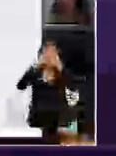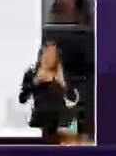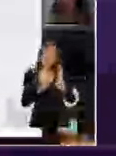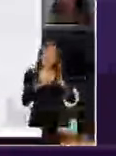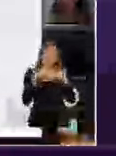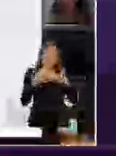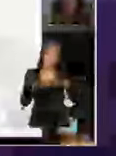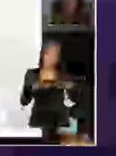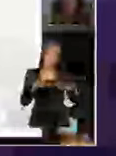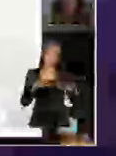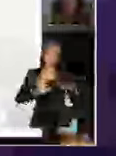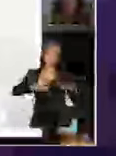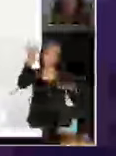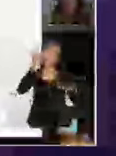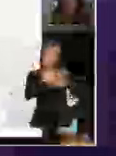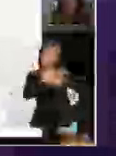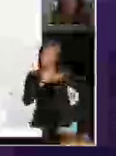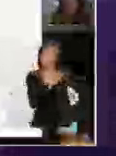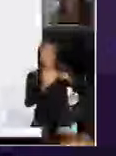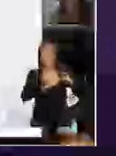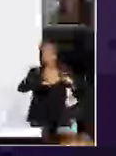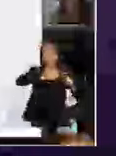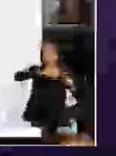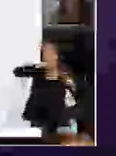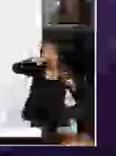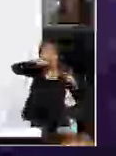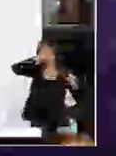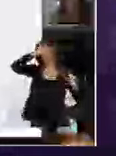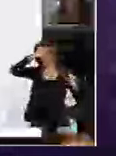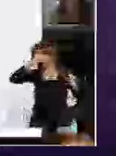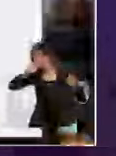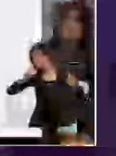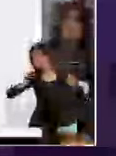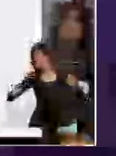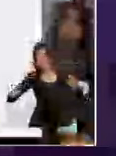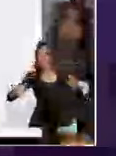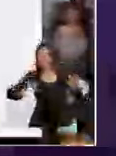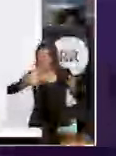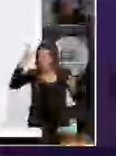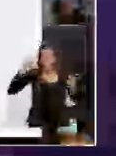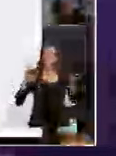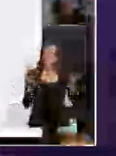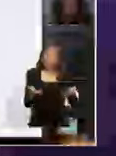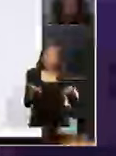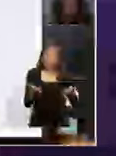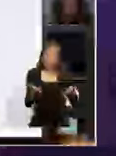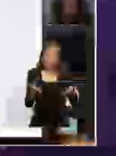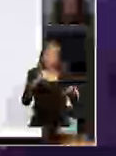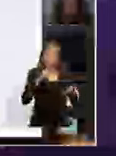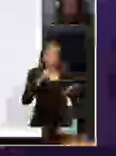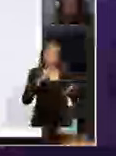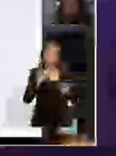história natural de toda a curva epidêmica, com a queda e há um esgotamento de suscetíveis, com uma